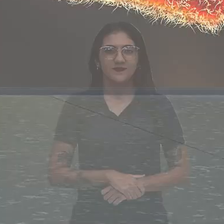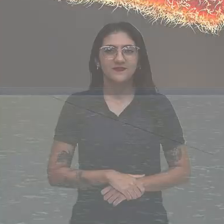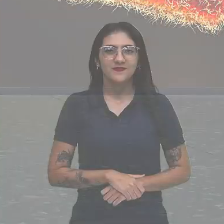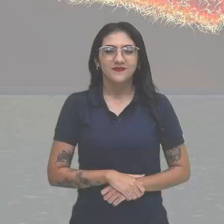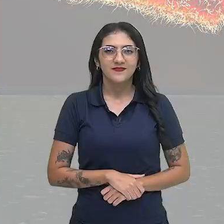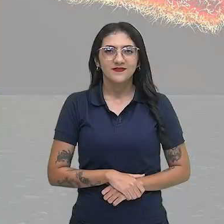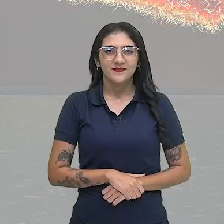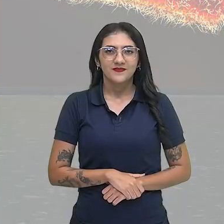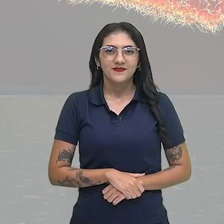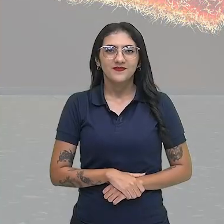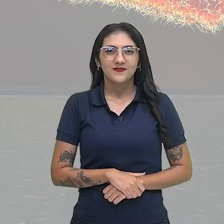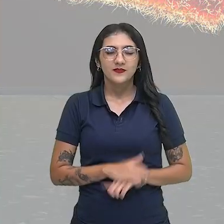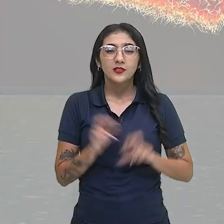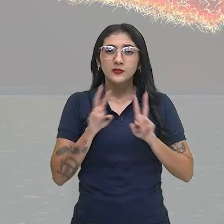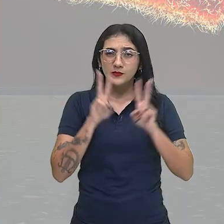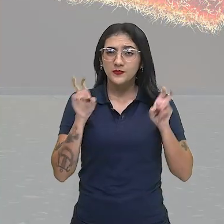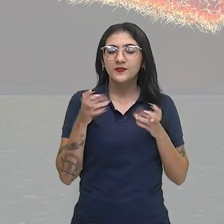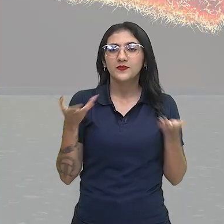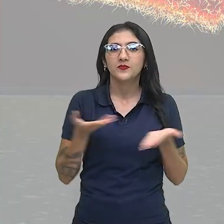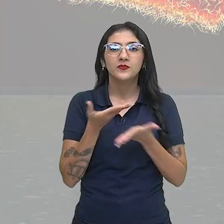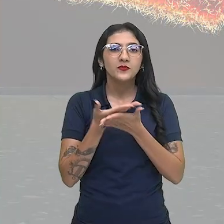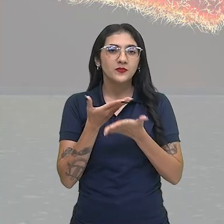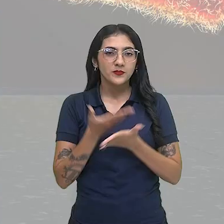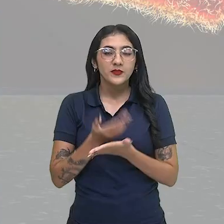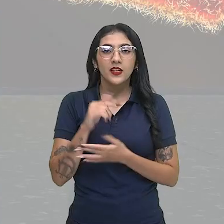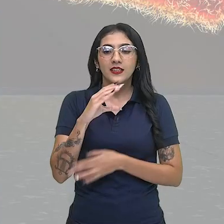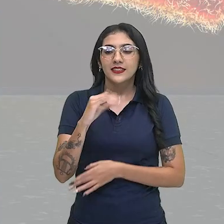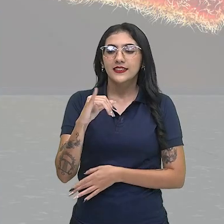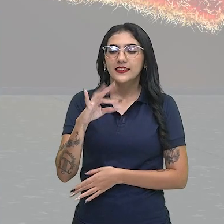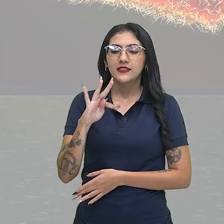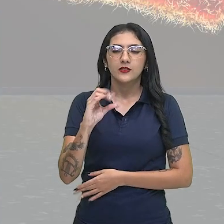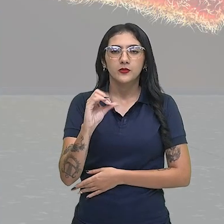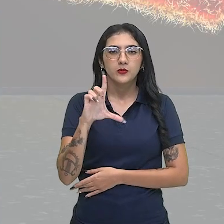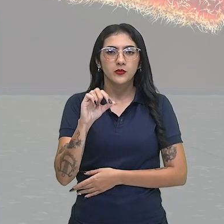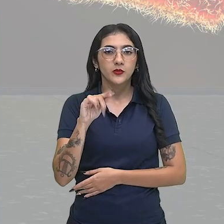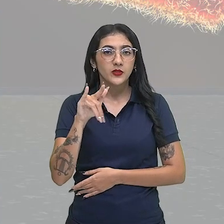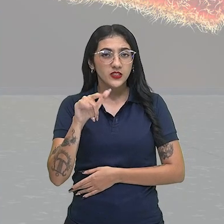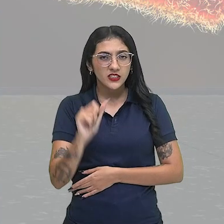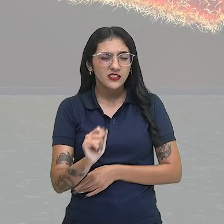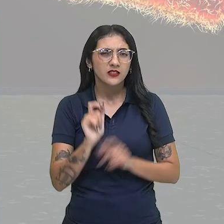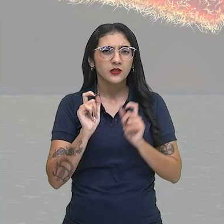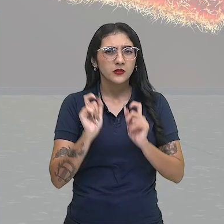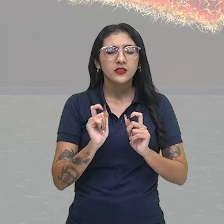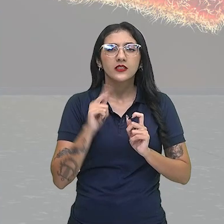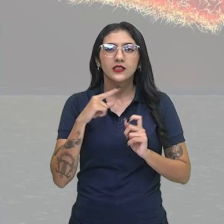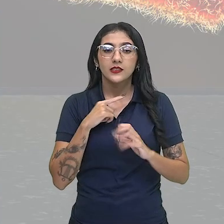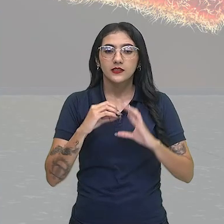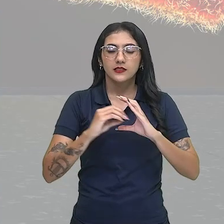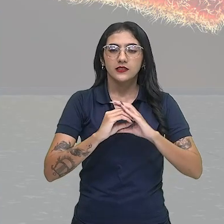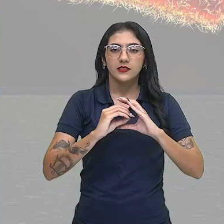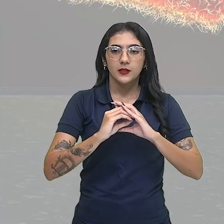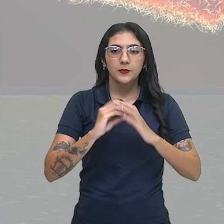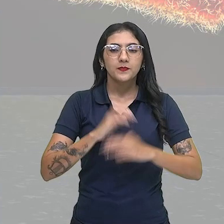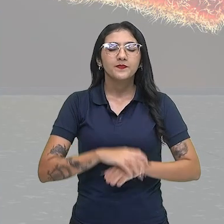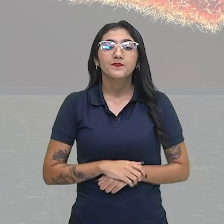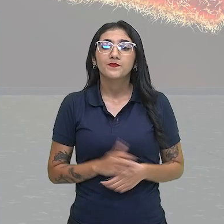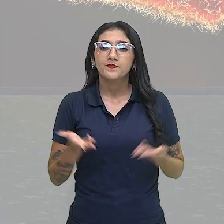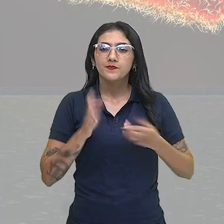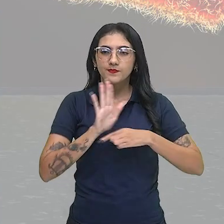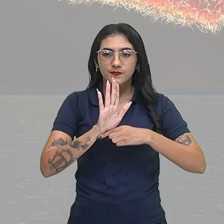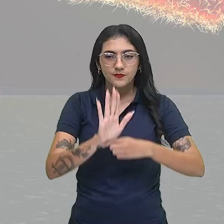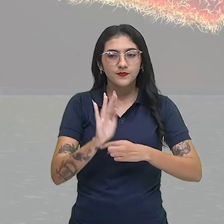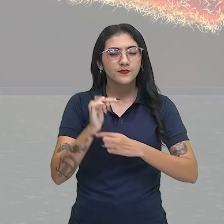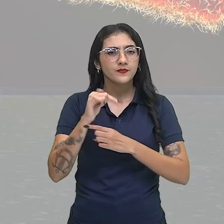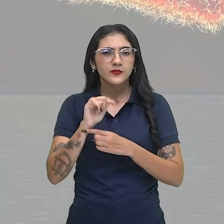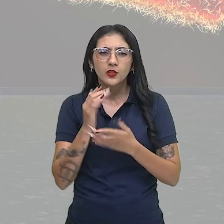E o tema da nossa aula é citologia, ou seja, falaremos de célula. E eu trago aqui para vocês algumas imagens